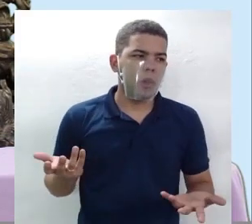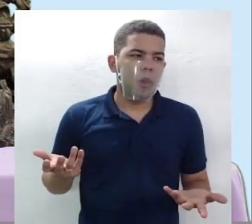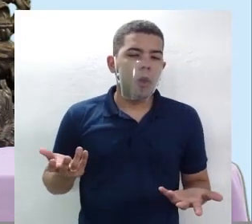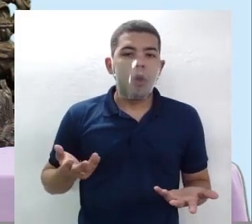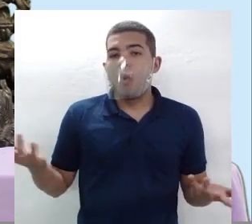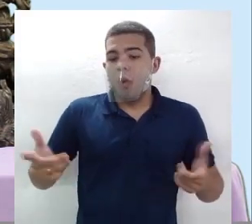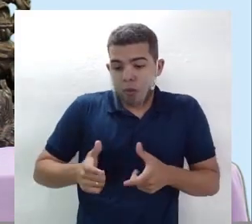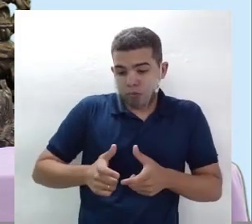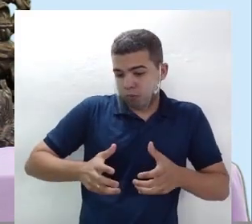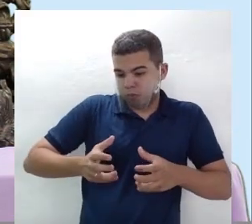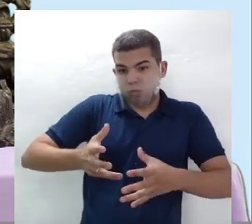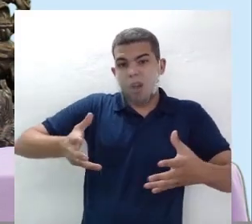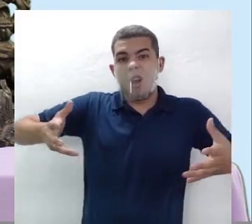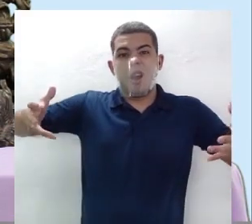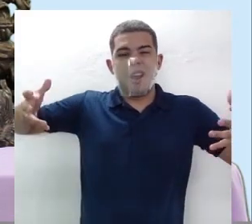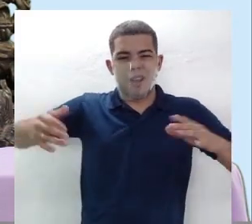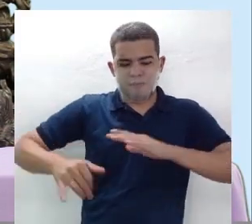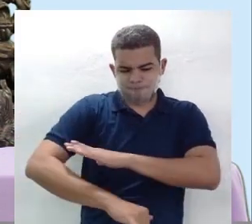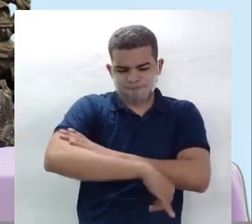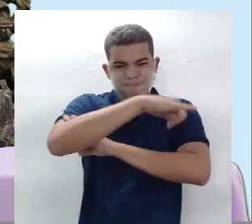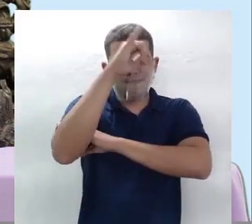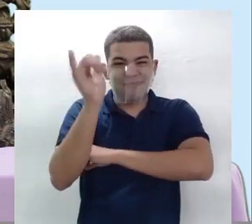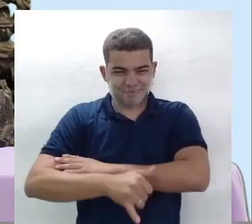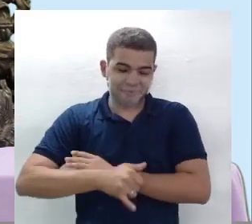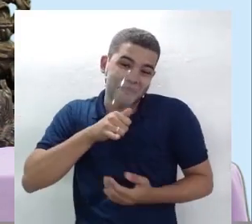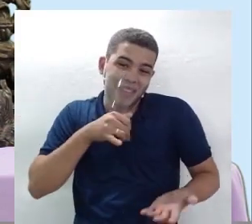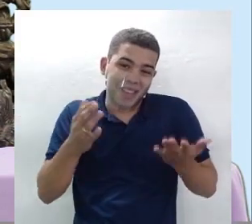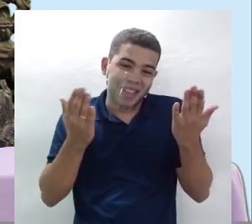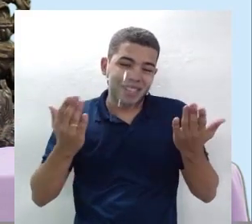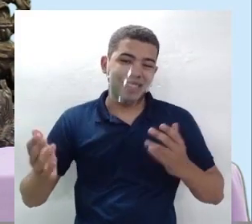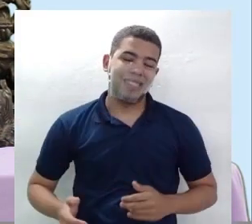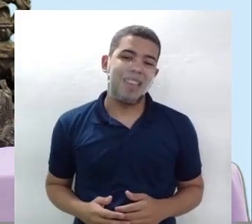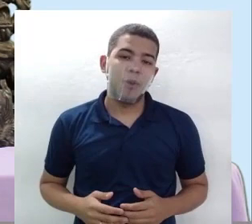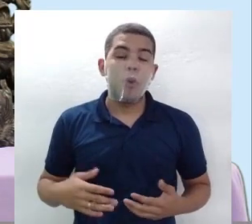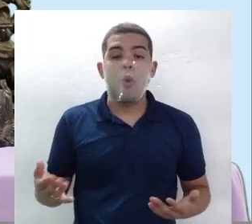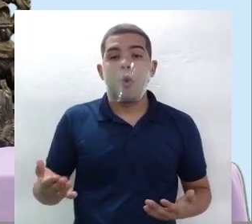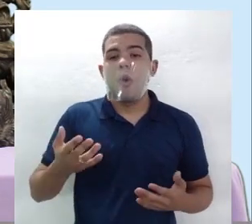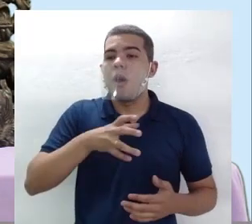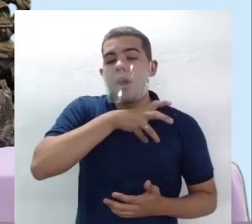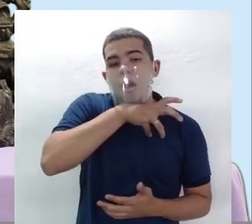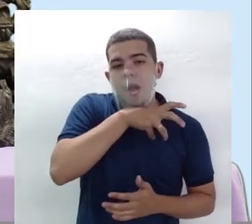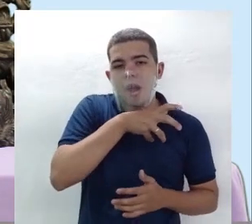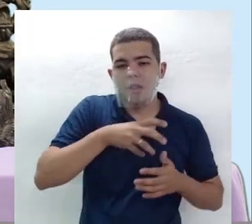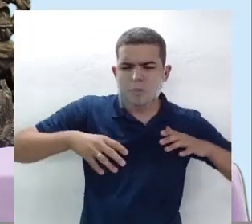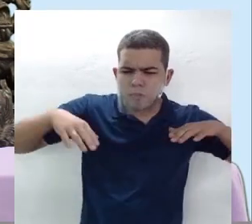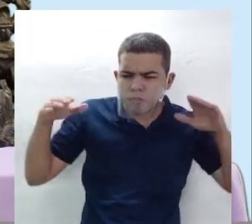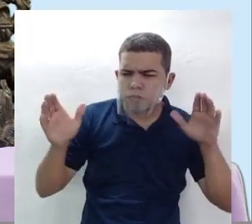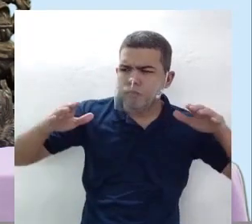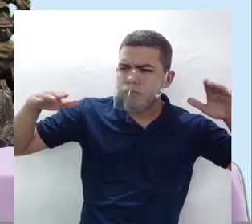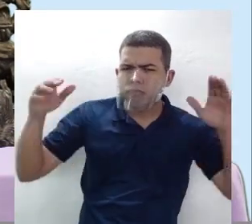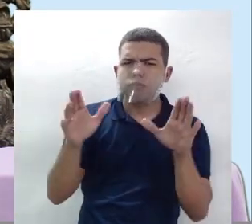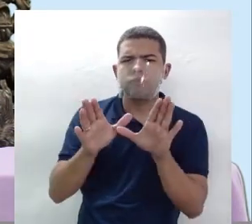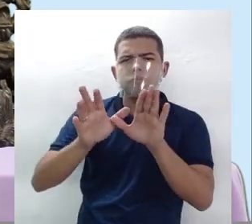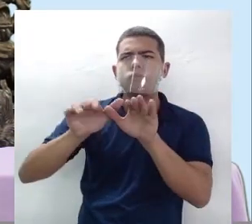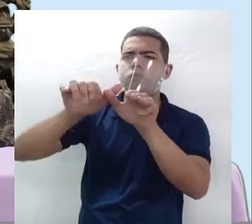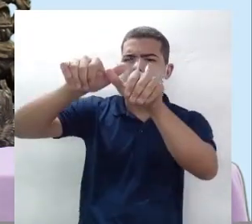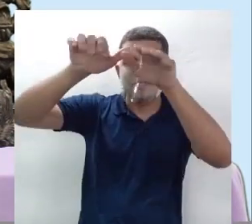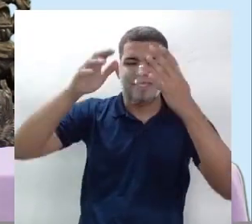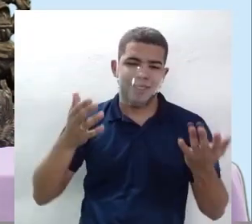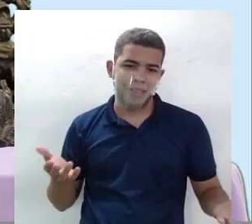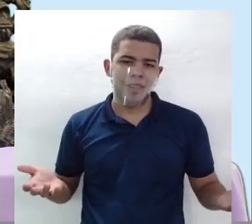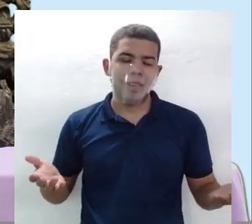muito grandes, no caso de baleias, animais que podem voar. Então, existe uma complexidade